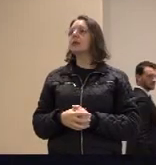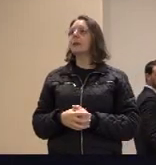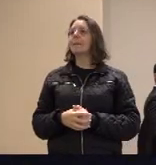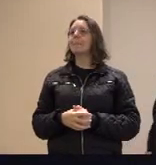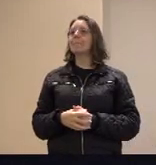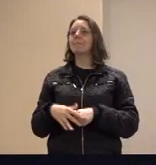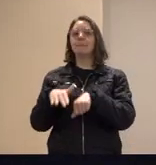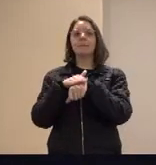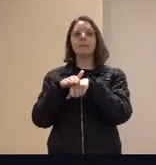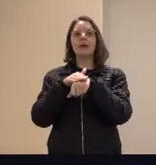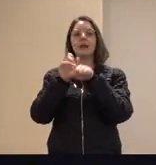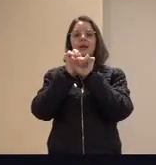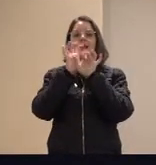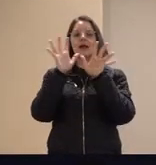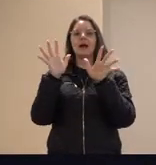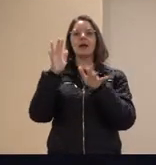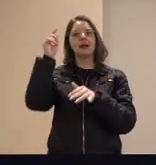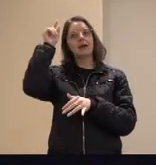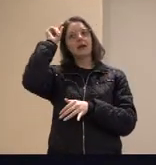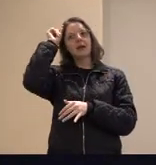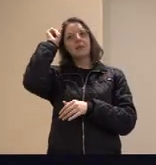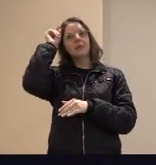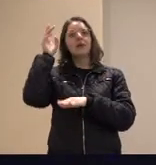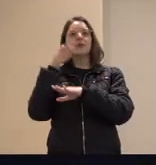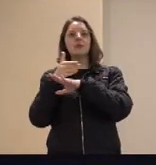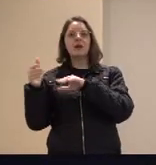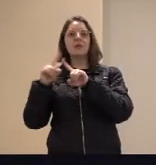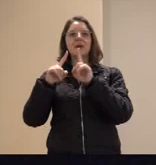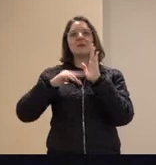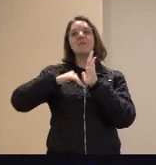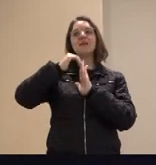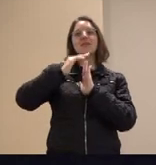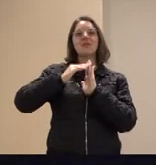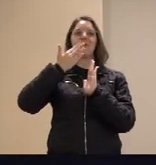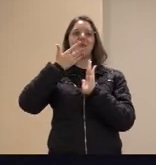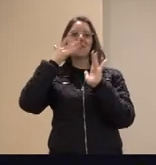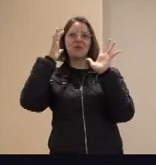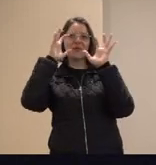clara, cabelos brancos, mas estão pintados, então não aparece.